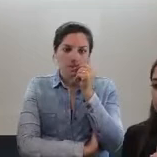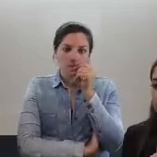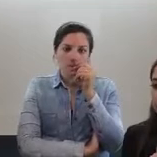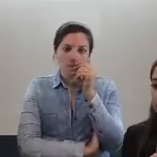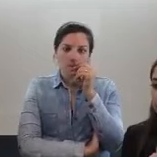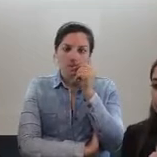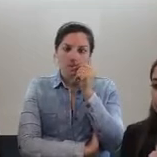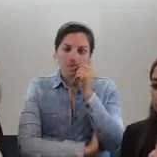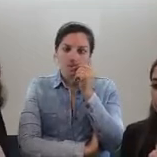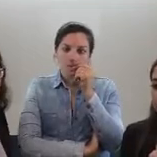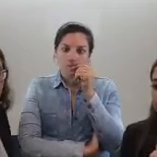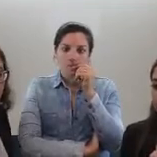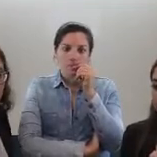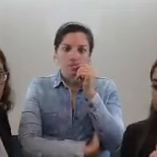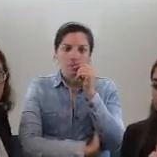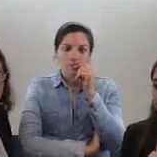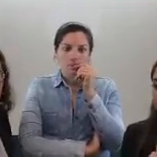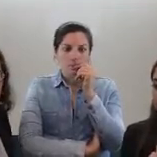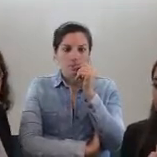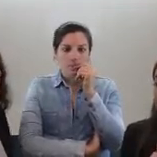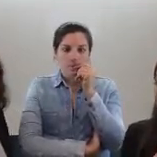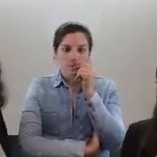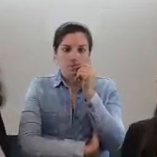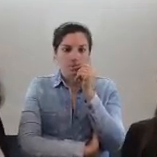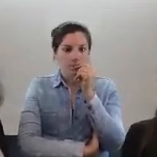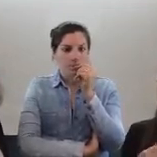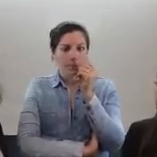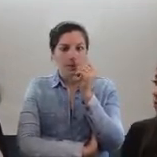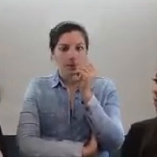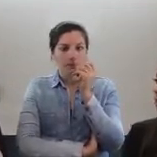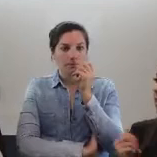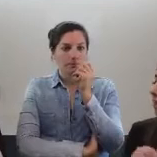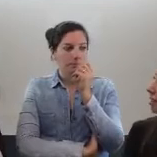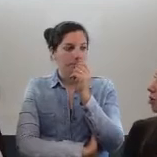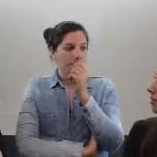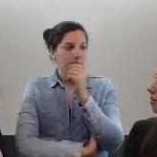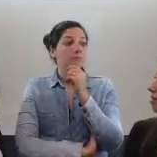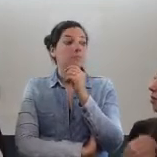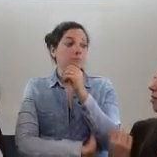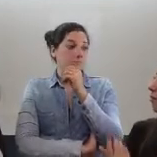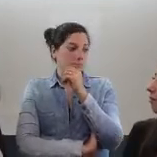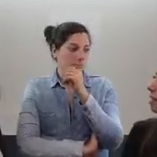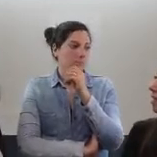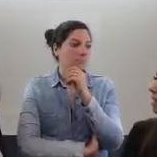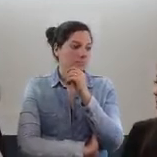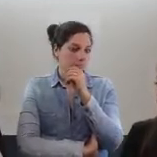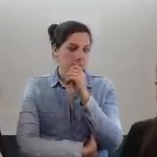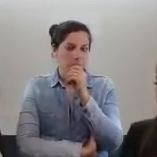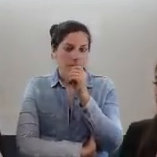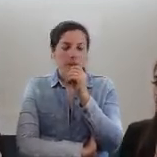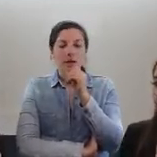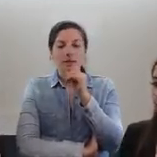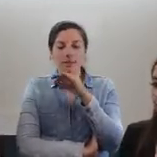tu quiser depois. Abrir o Pérgamo, aqui vai ser... Mas aí, geralmente, são artigos de dentro da instituição, que são as